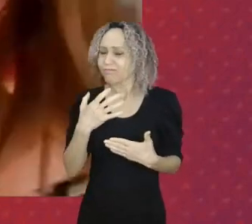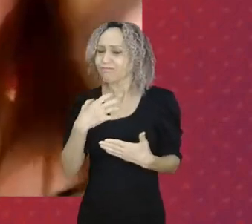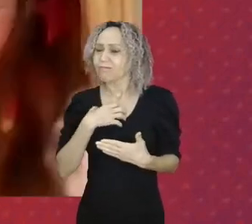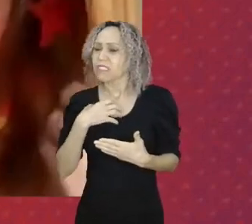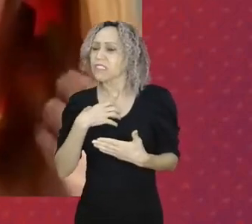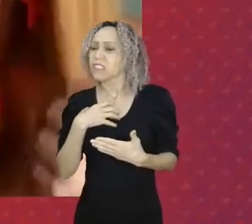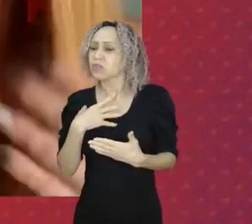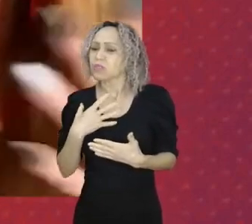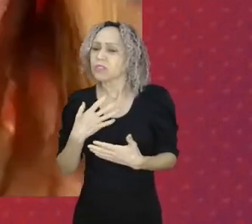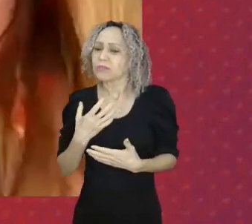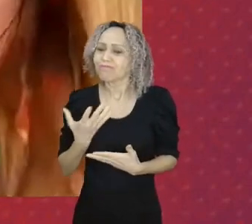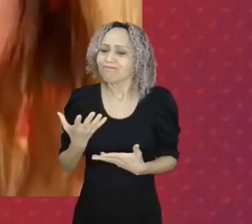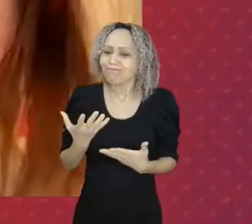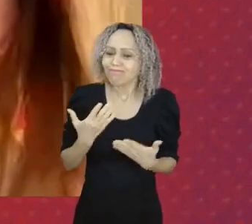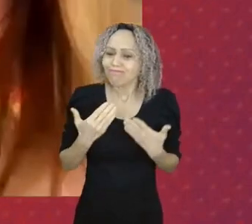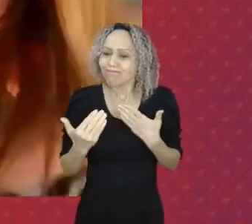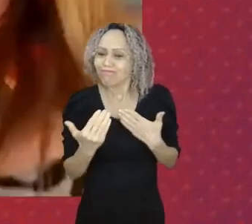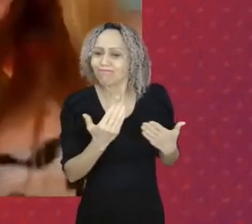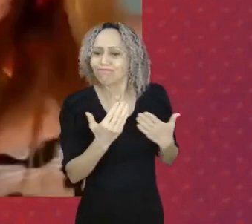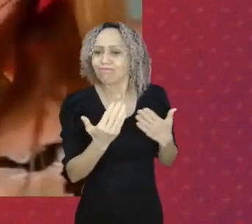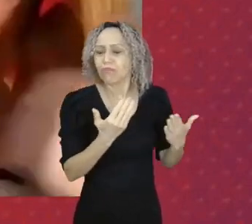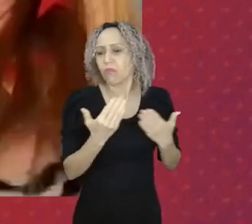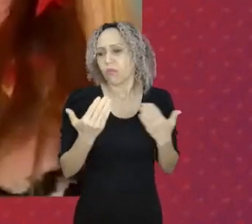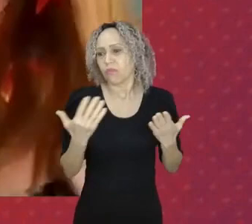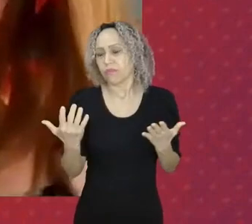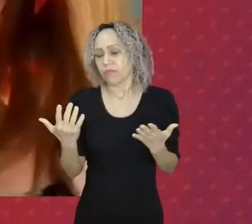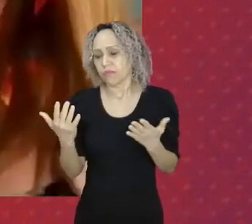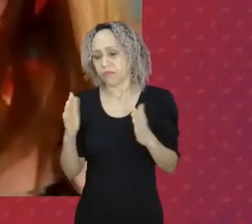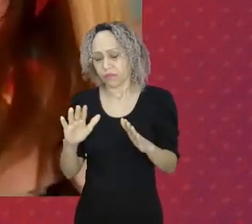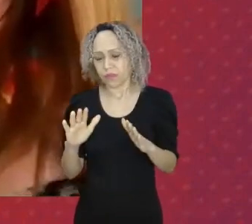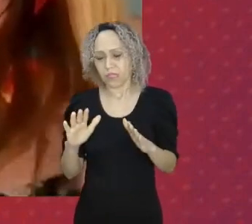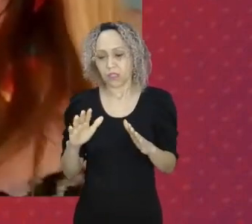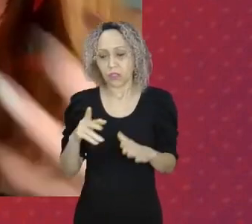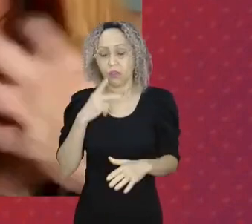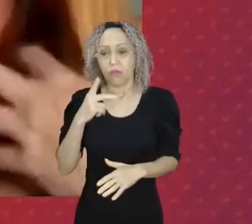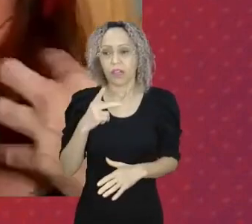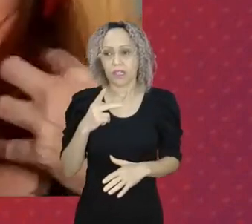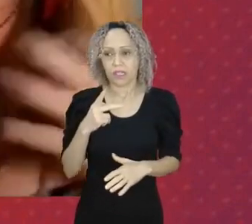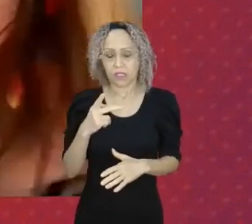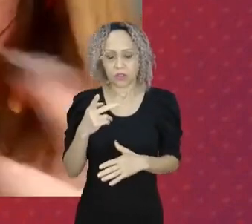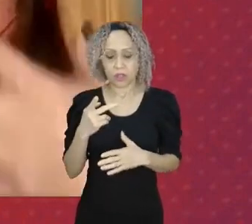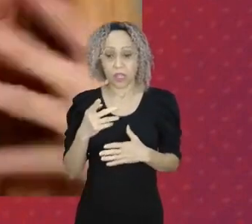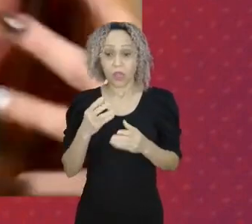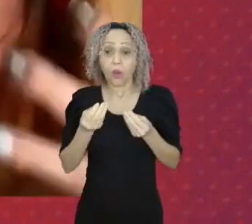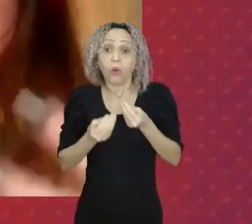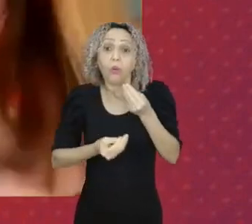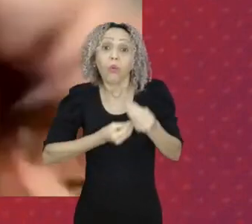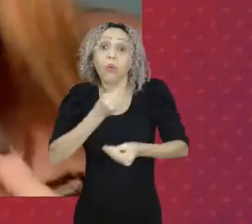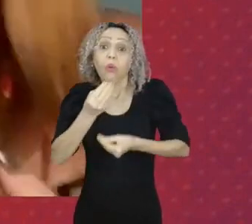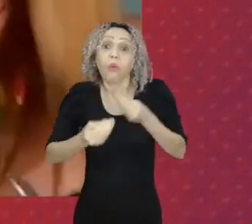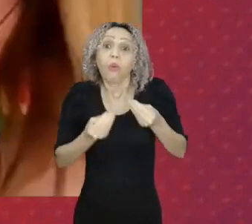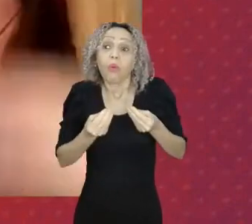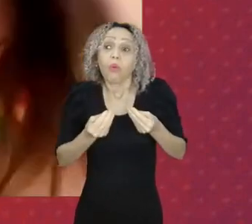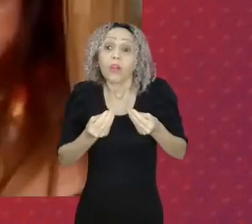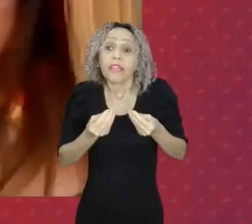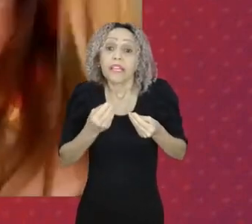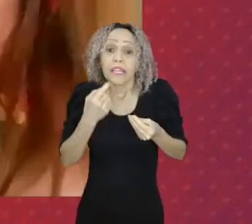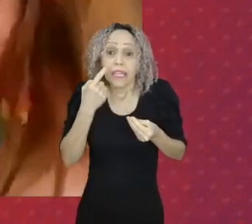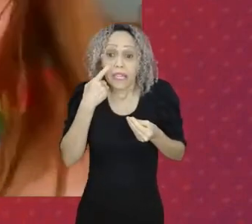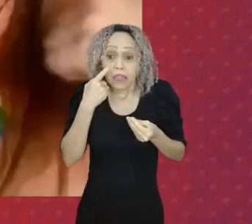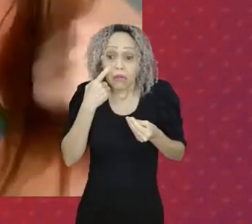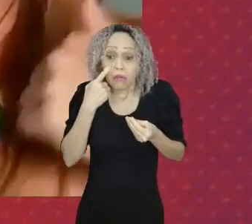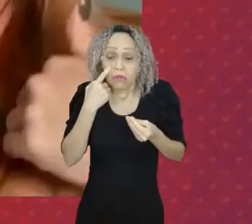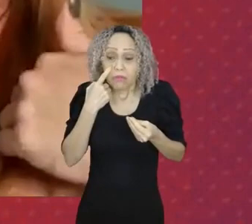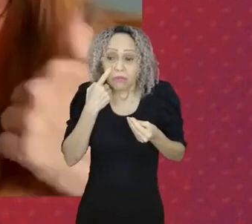da identidade, que é de mim para dentro. Né? É como eu me enxergo, como eu me vejo nessa